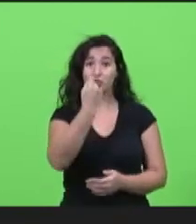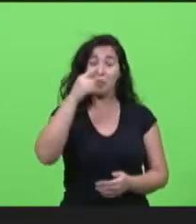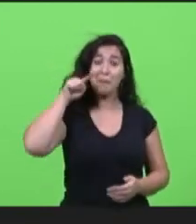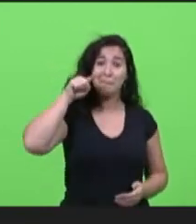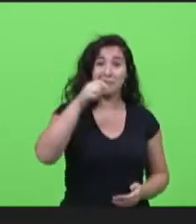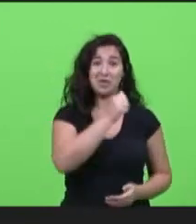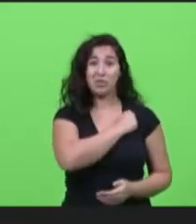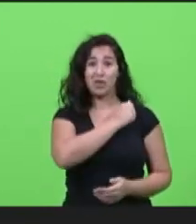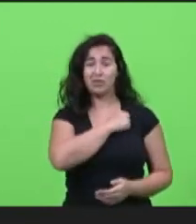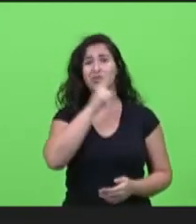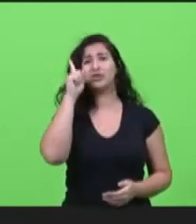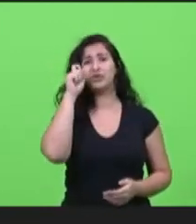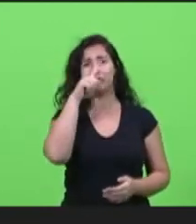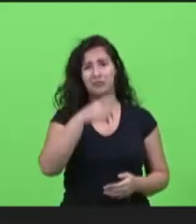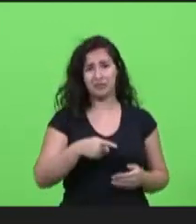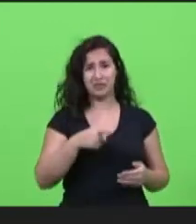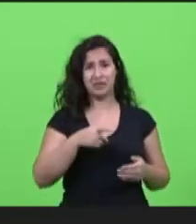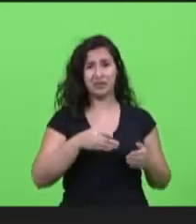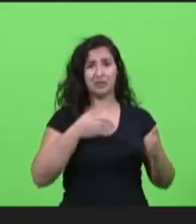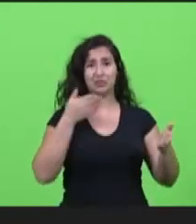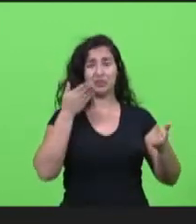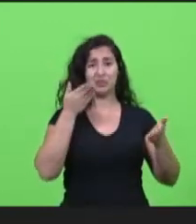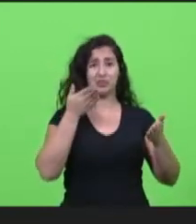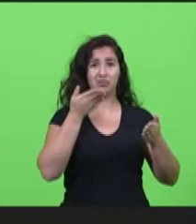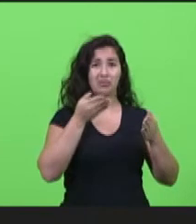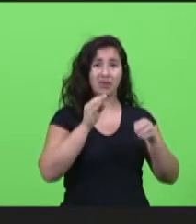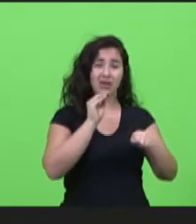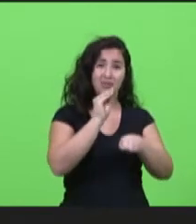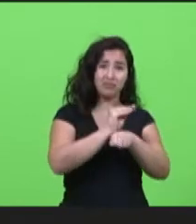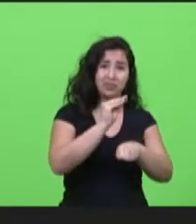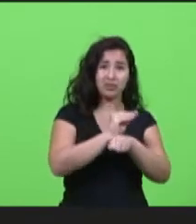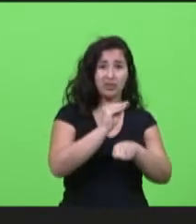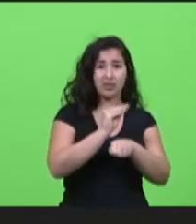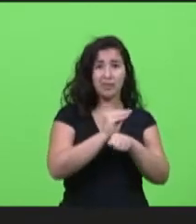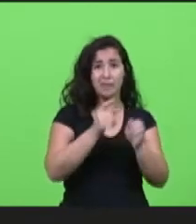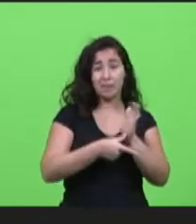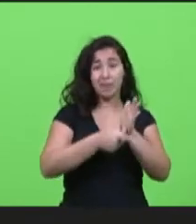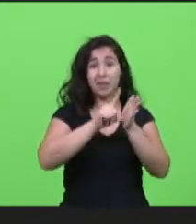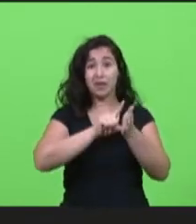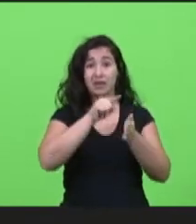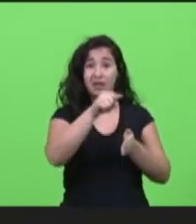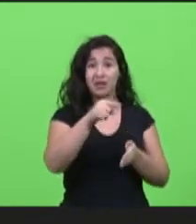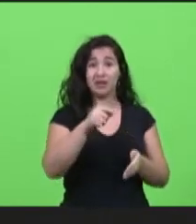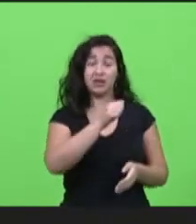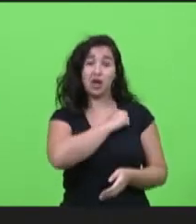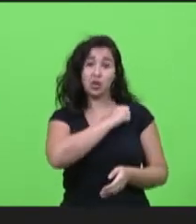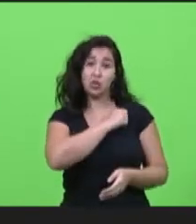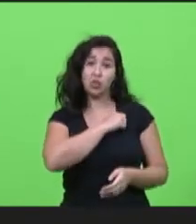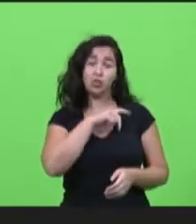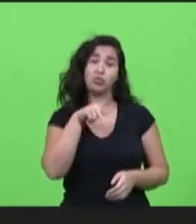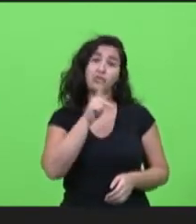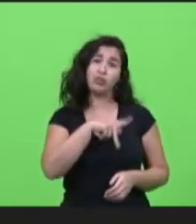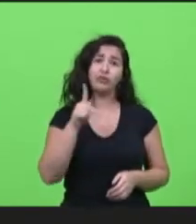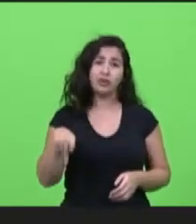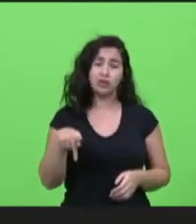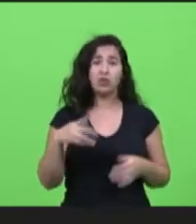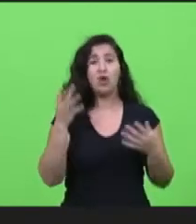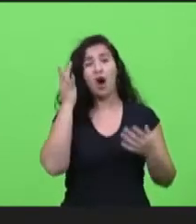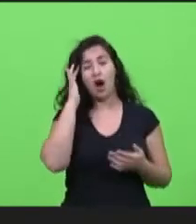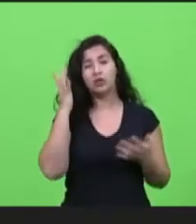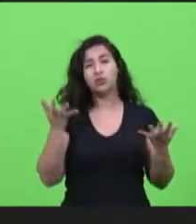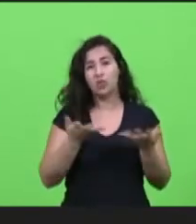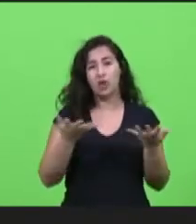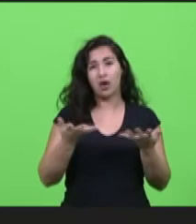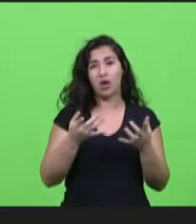nós controlarmos com prevenção esses alunos e esses professores. Então, acho que não é o momento adequado, nós